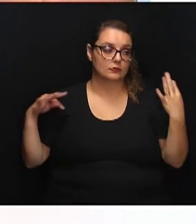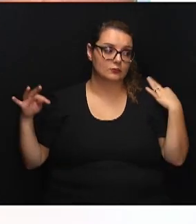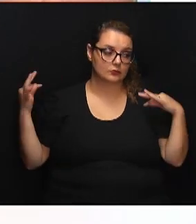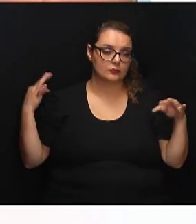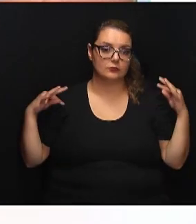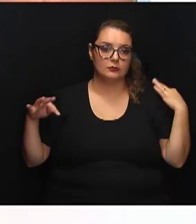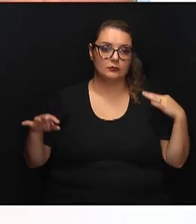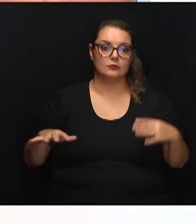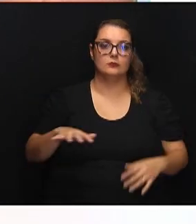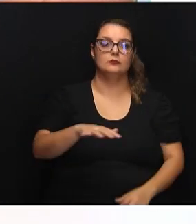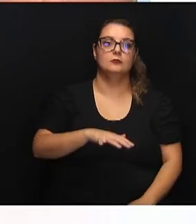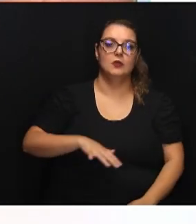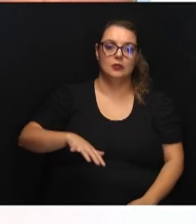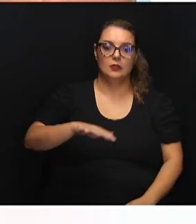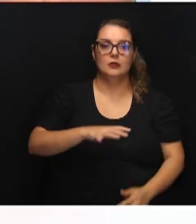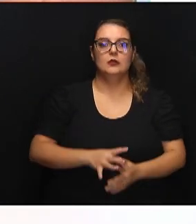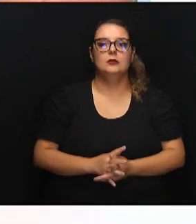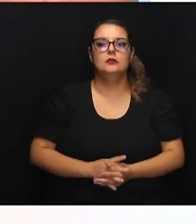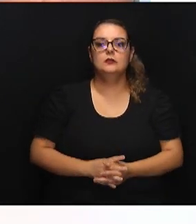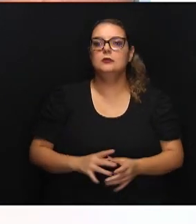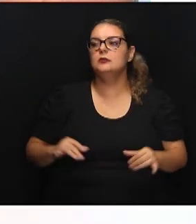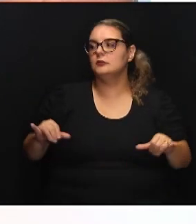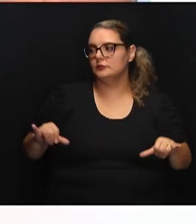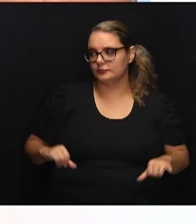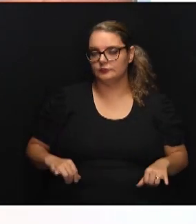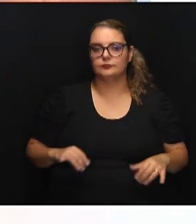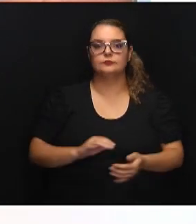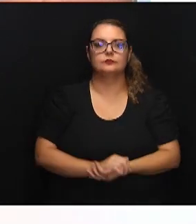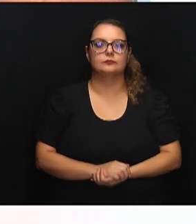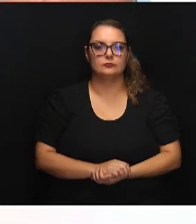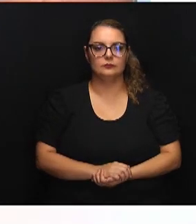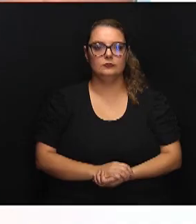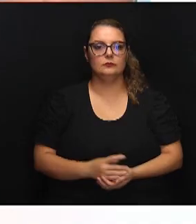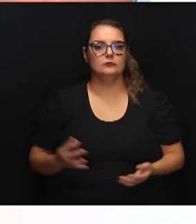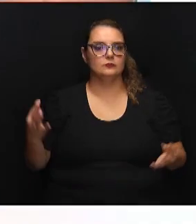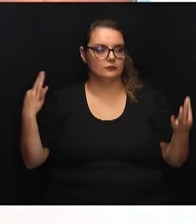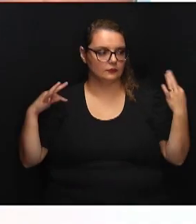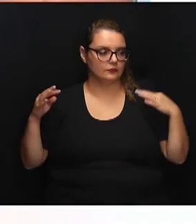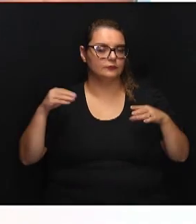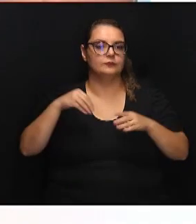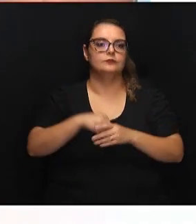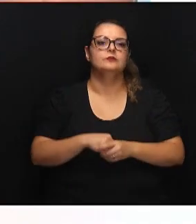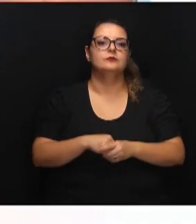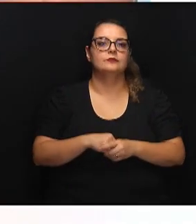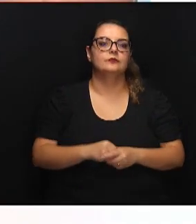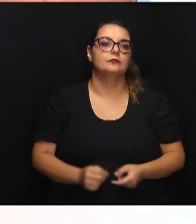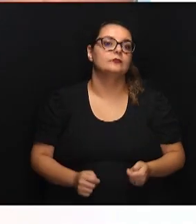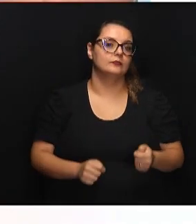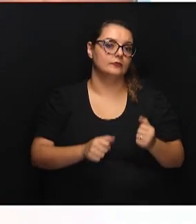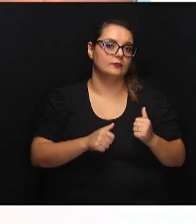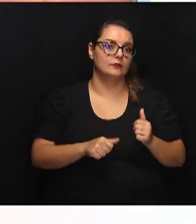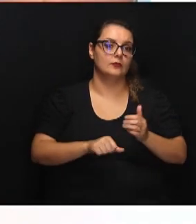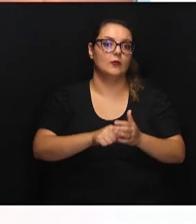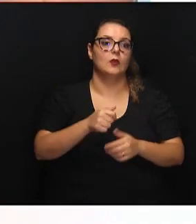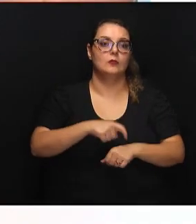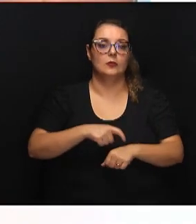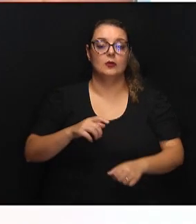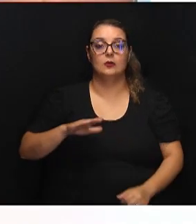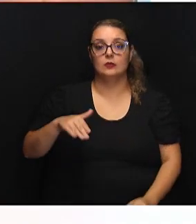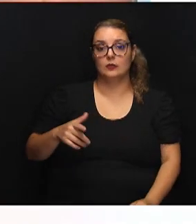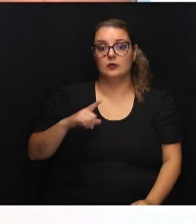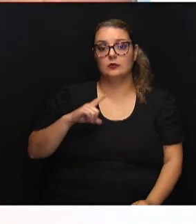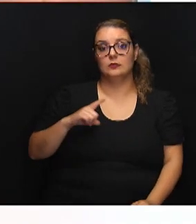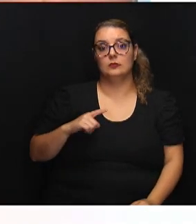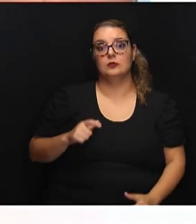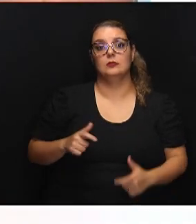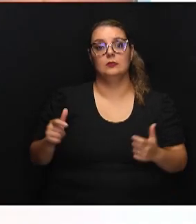que normalmente Sofre. O turismo interno ele ganha no primeiro momento quando você tem aumento do